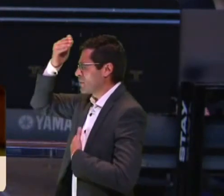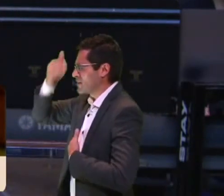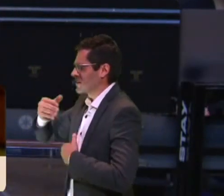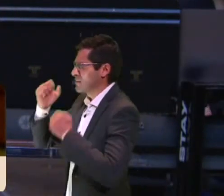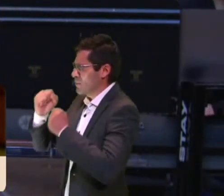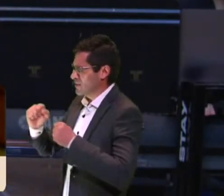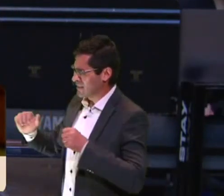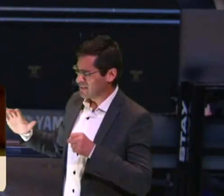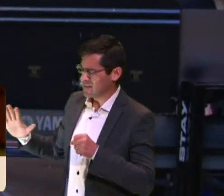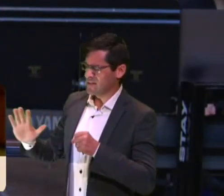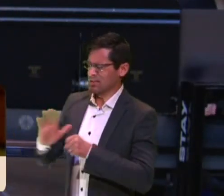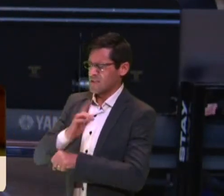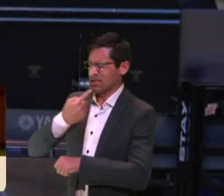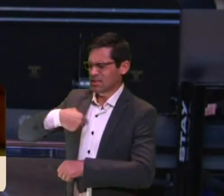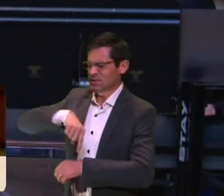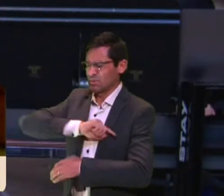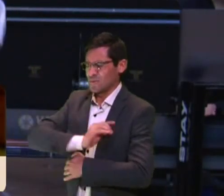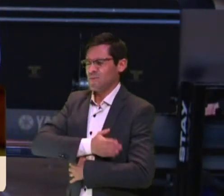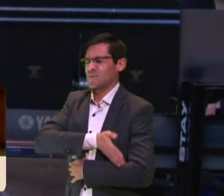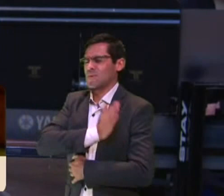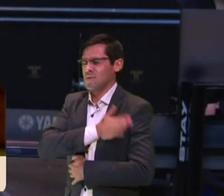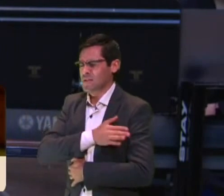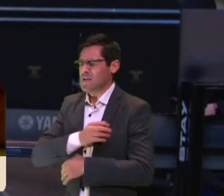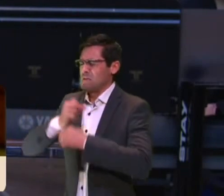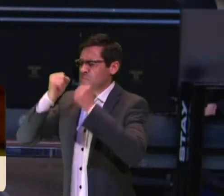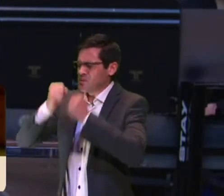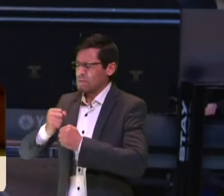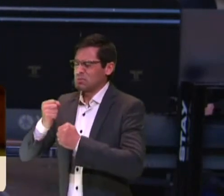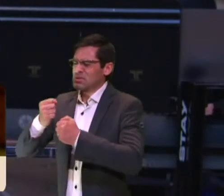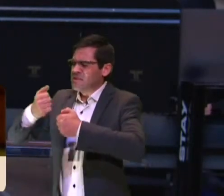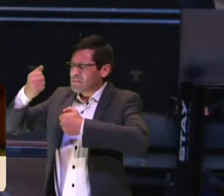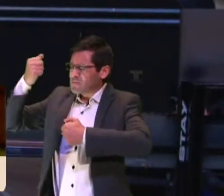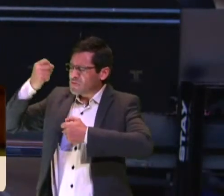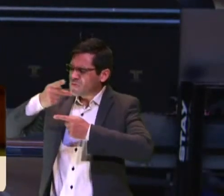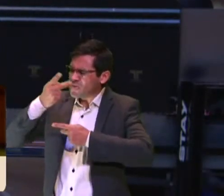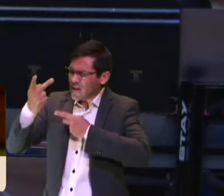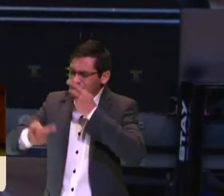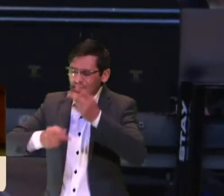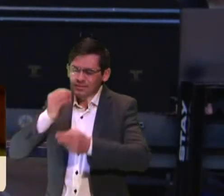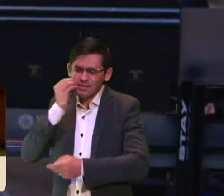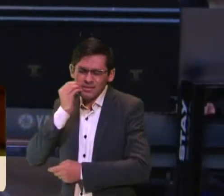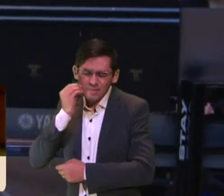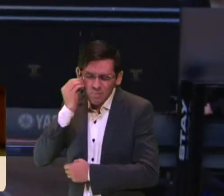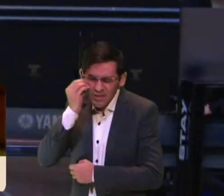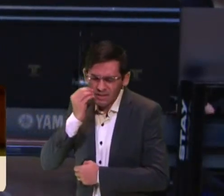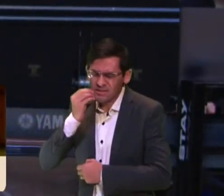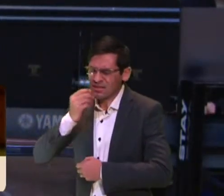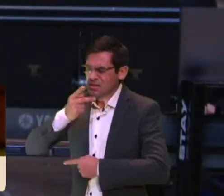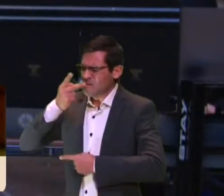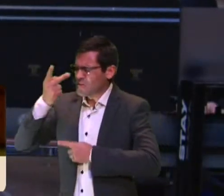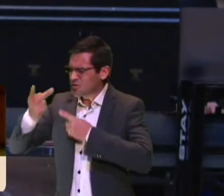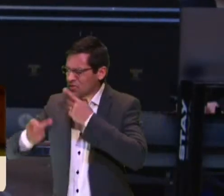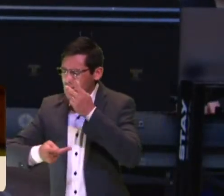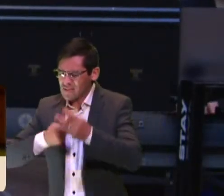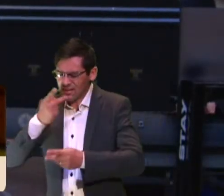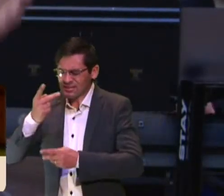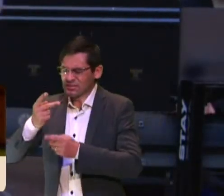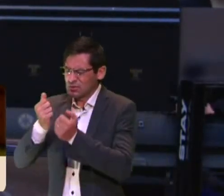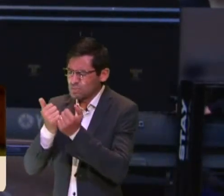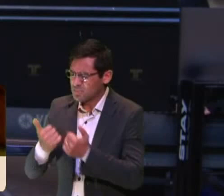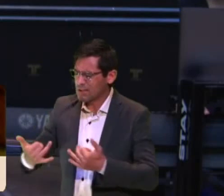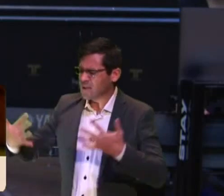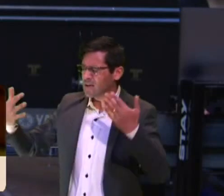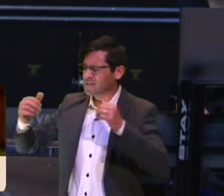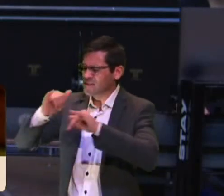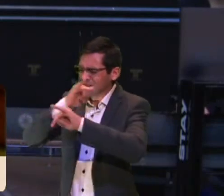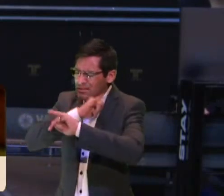aquecer os nossos corações. Que possamos contar as histórias, que possamos falar do que Deus tem feito, que possamos anunciar o reino e que